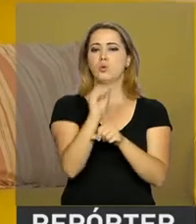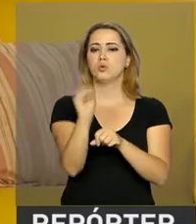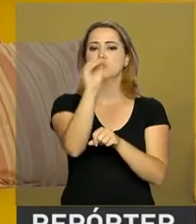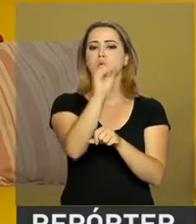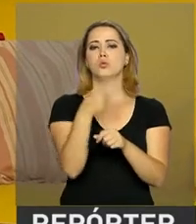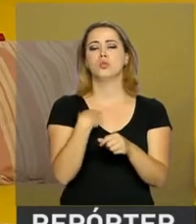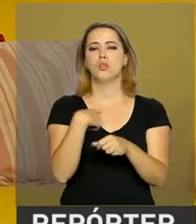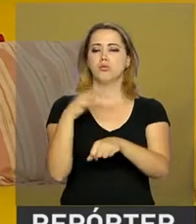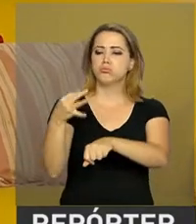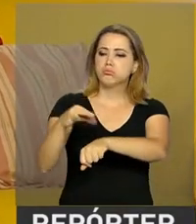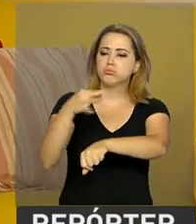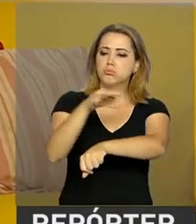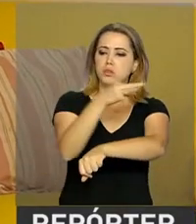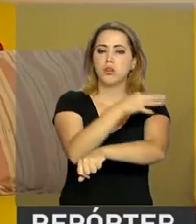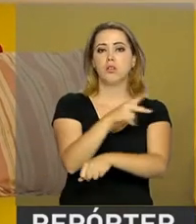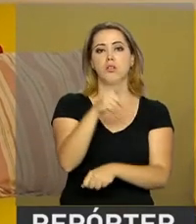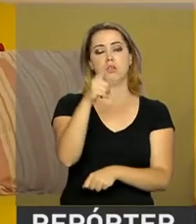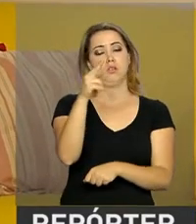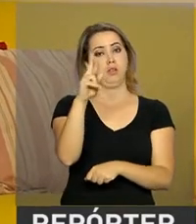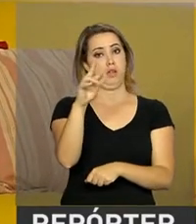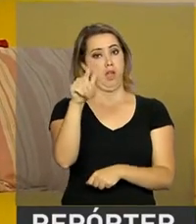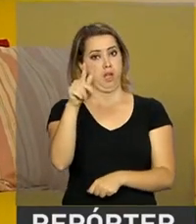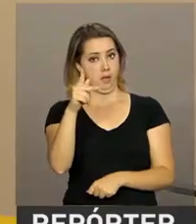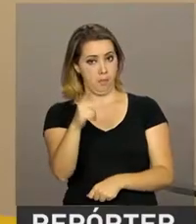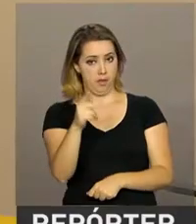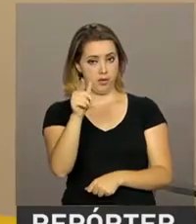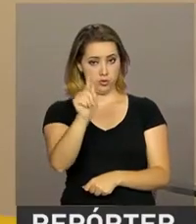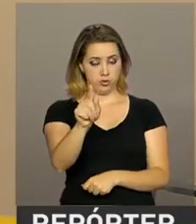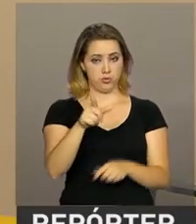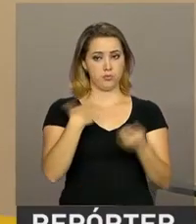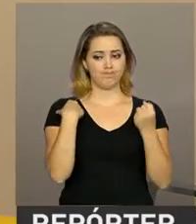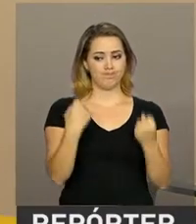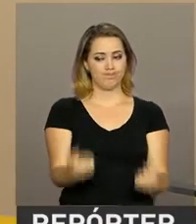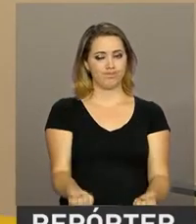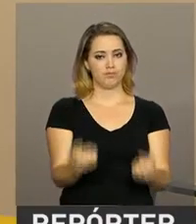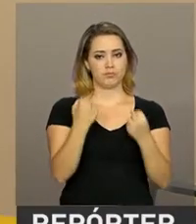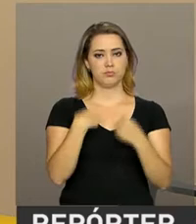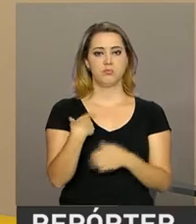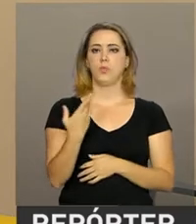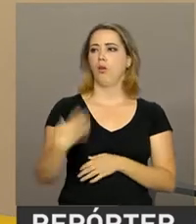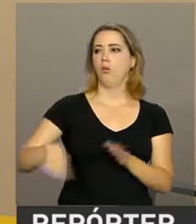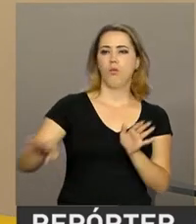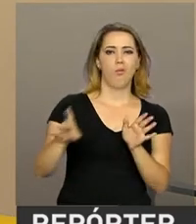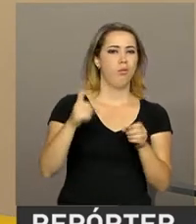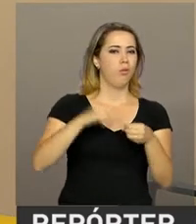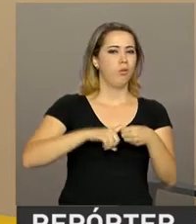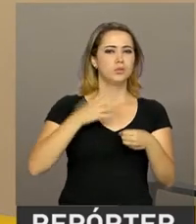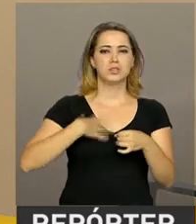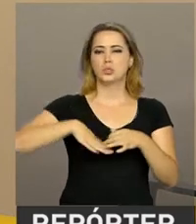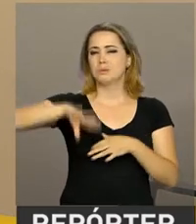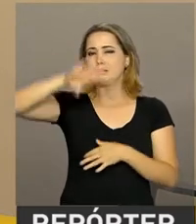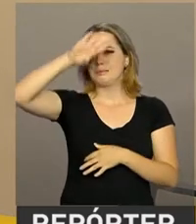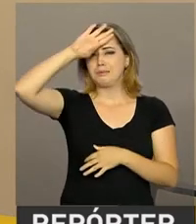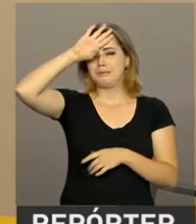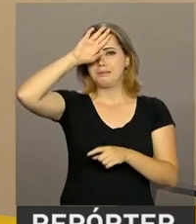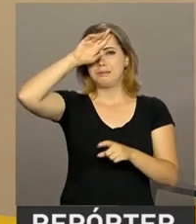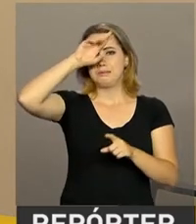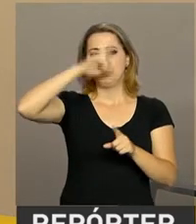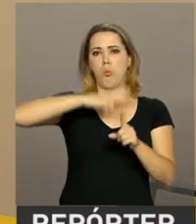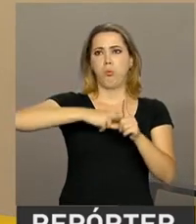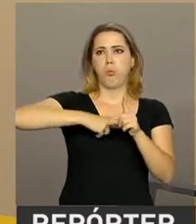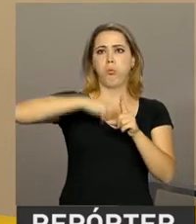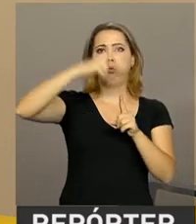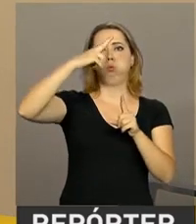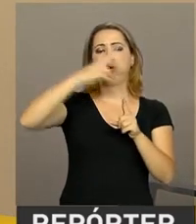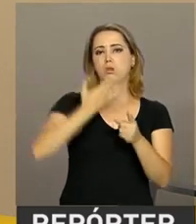inclui acupuntura, RPG e fisioterapia. Quando eu vim já no avião, já estava com muita febre. Cheguei aqui e, assim,